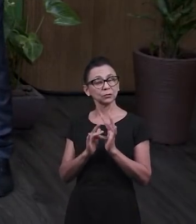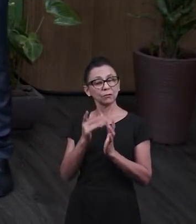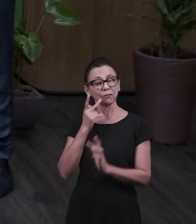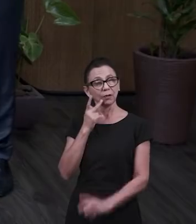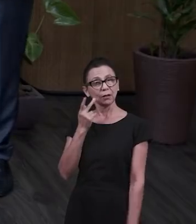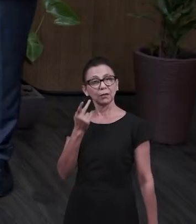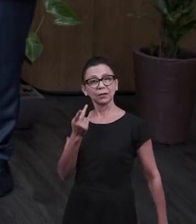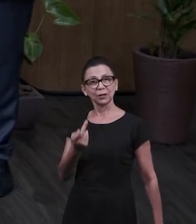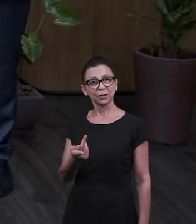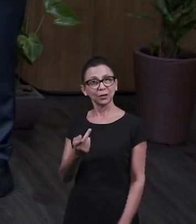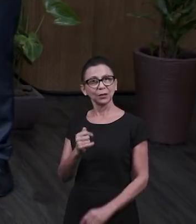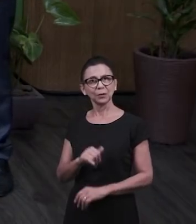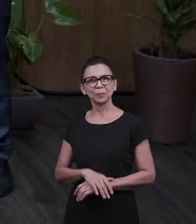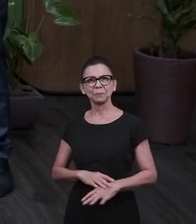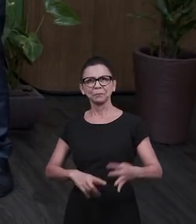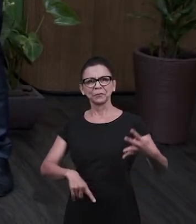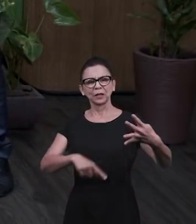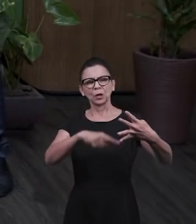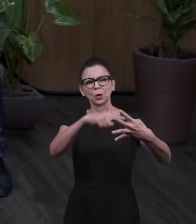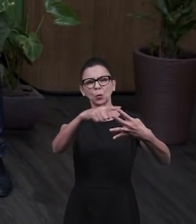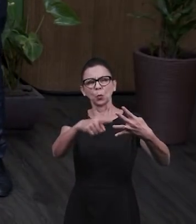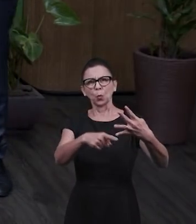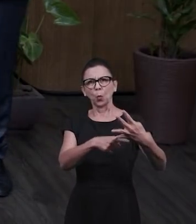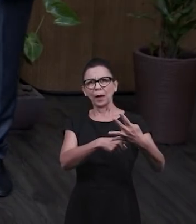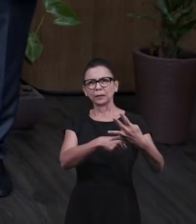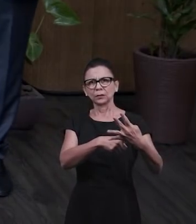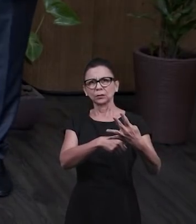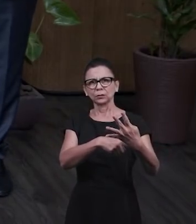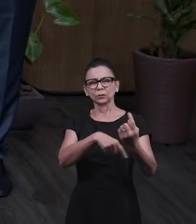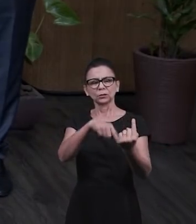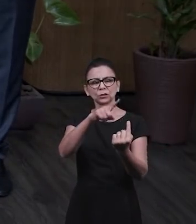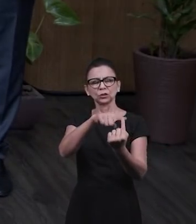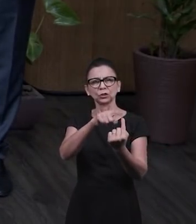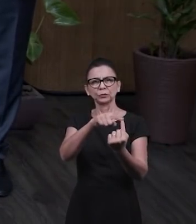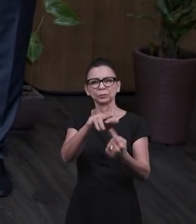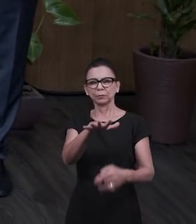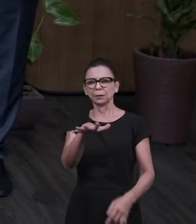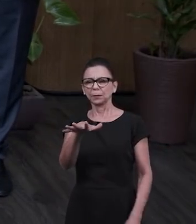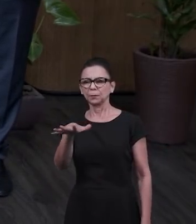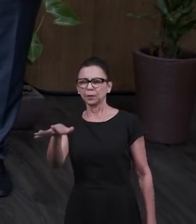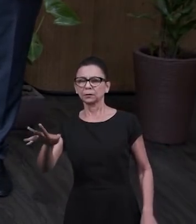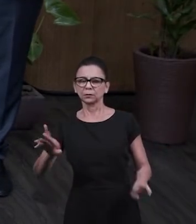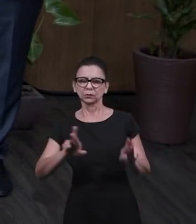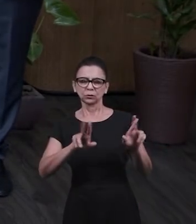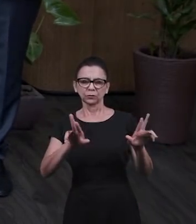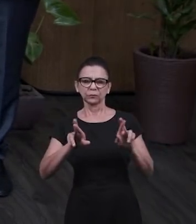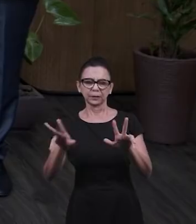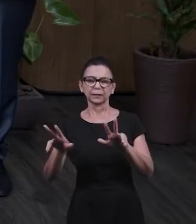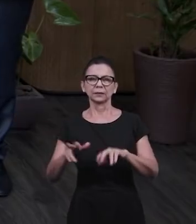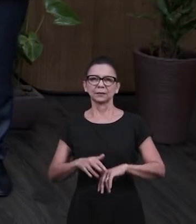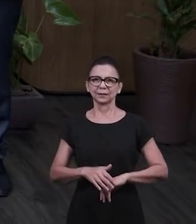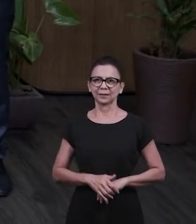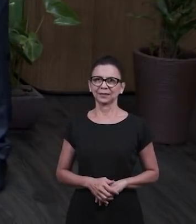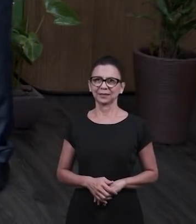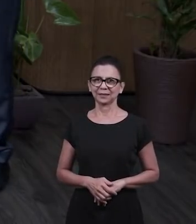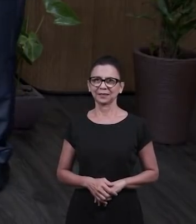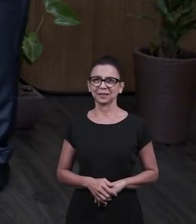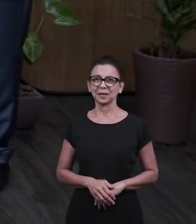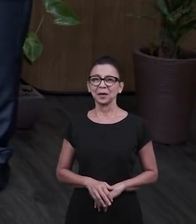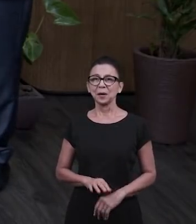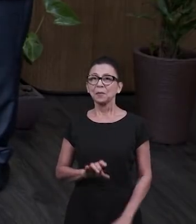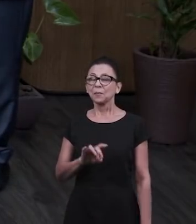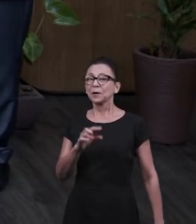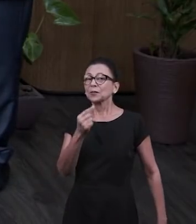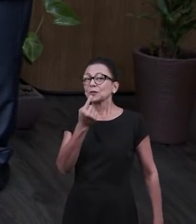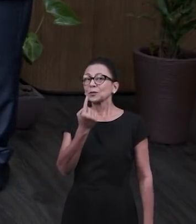lançada em 4 tipos diferentes de terrenos. Mas somente, Daniel, um